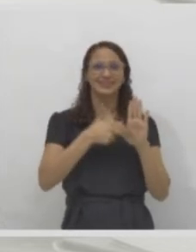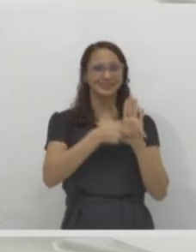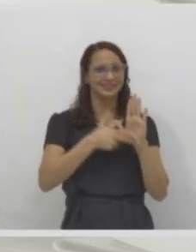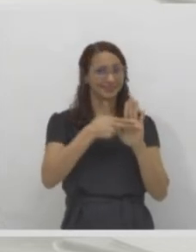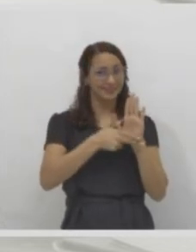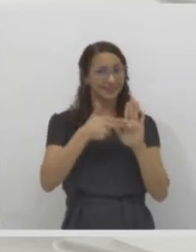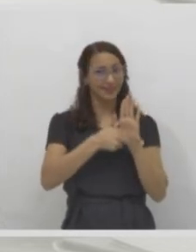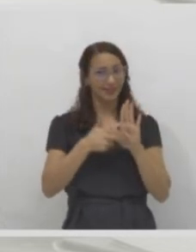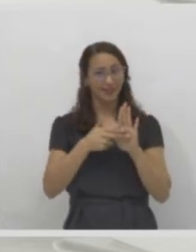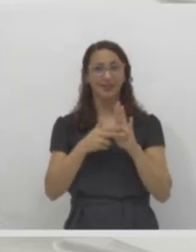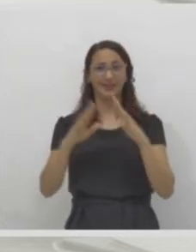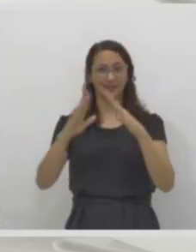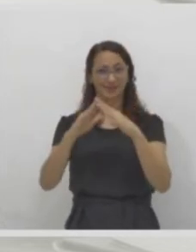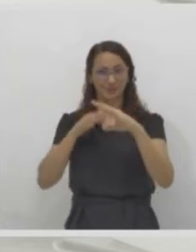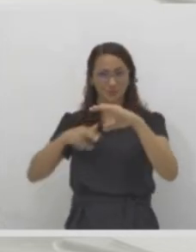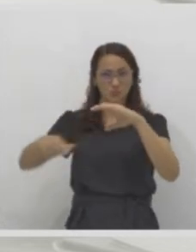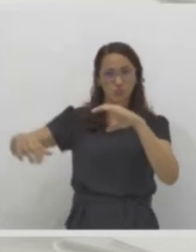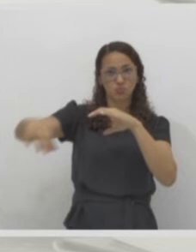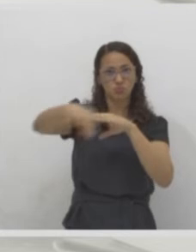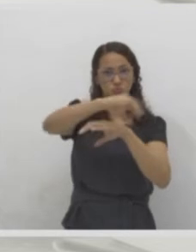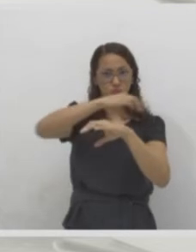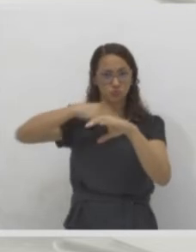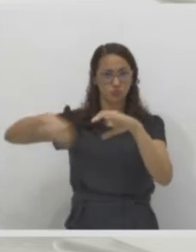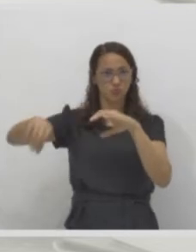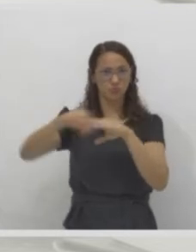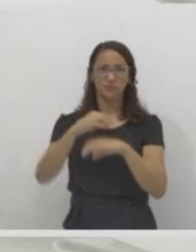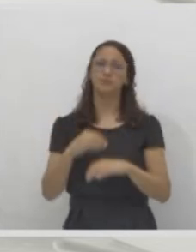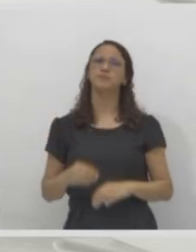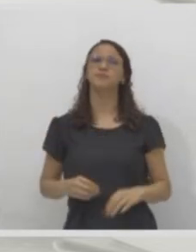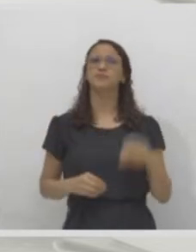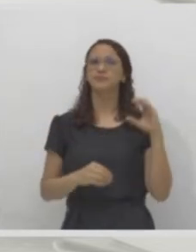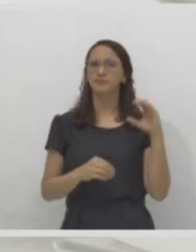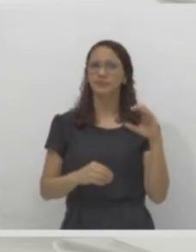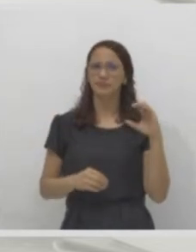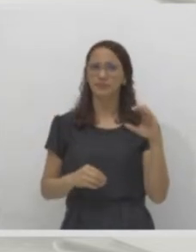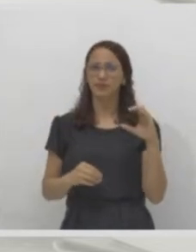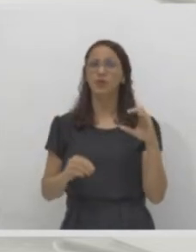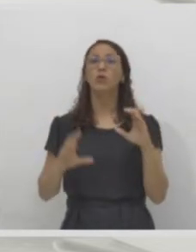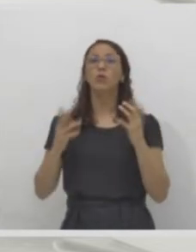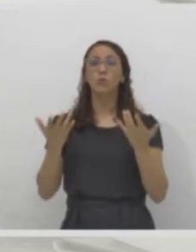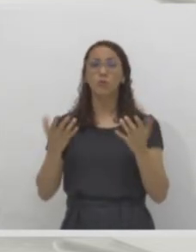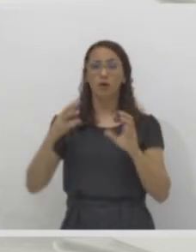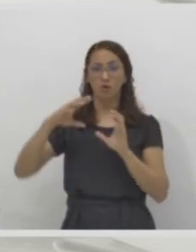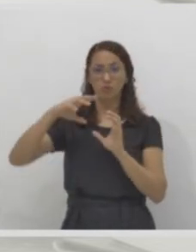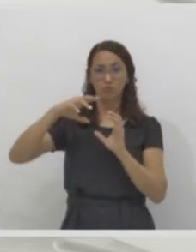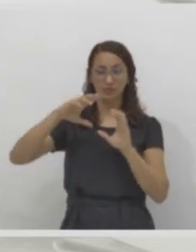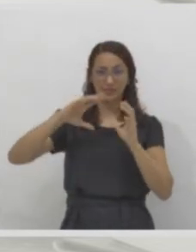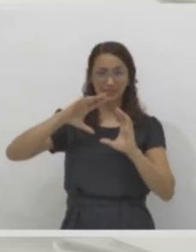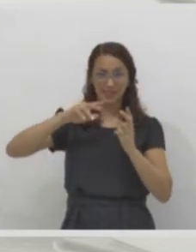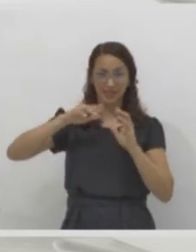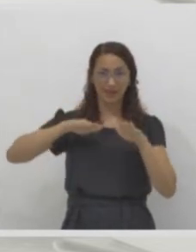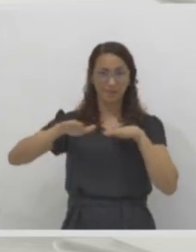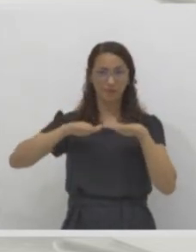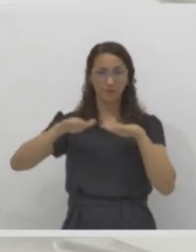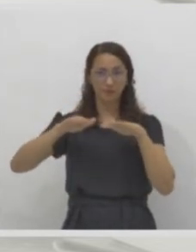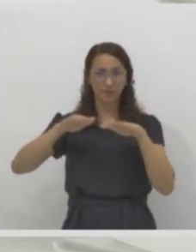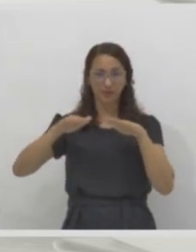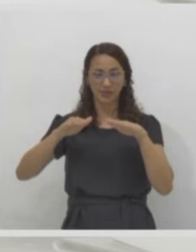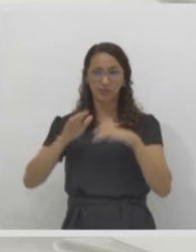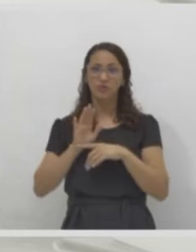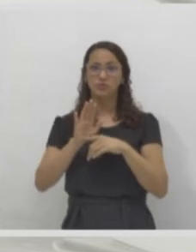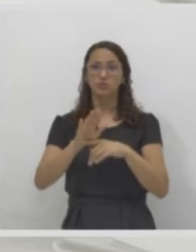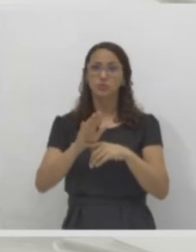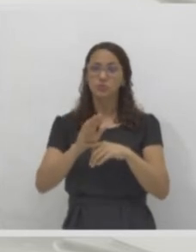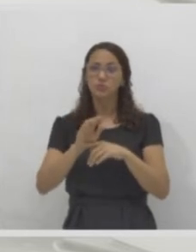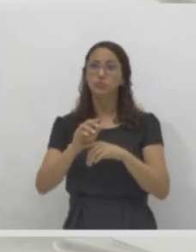casa. Letra C. Qual movimento da Terra origina os dias e as noites?